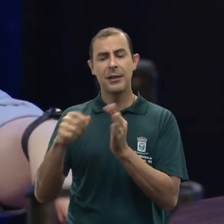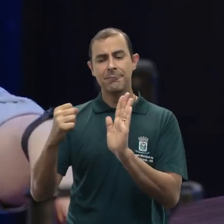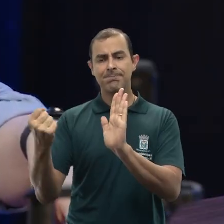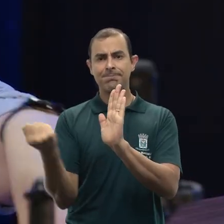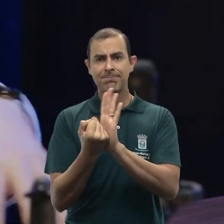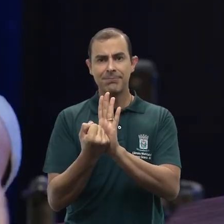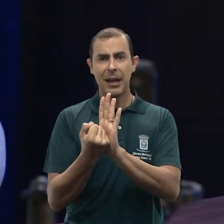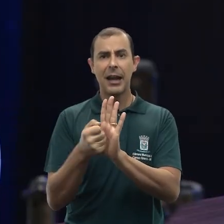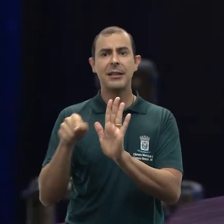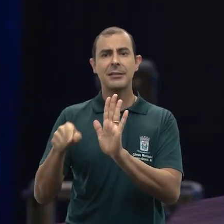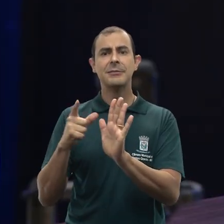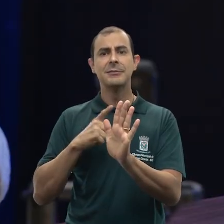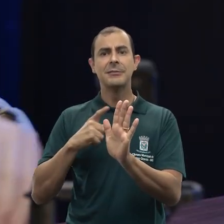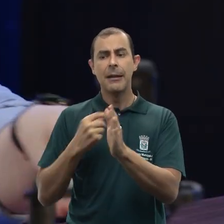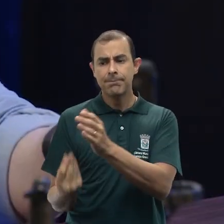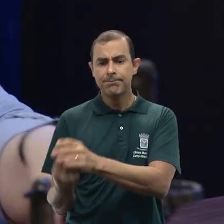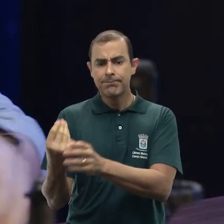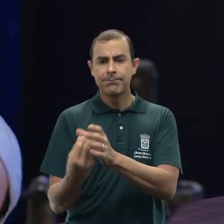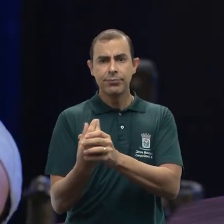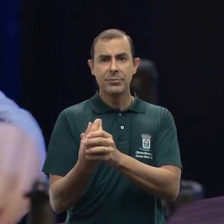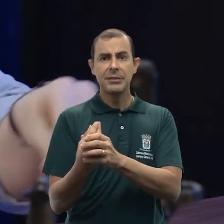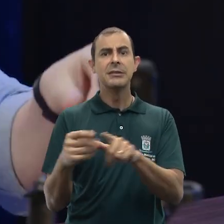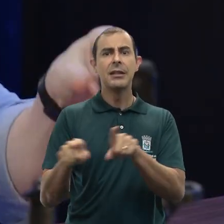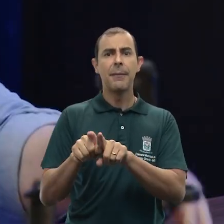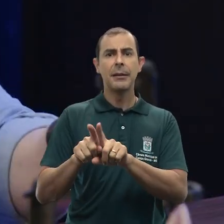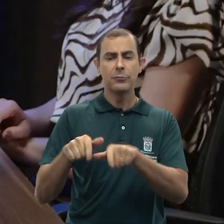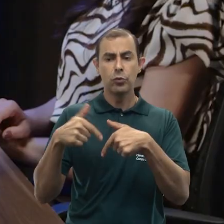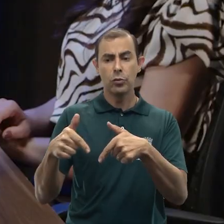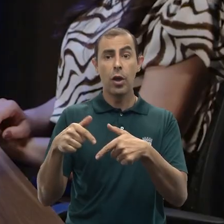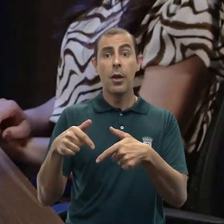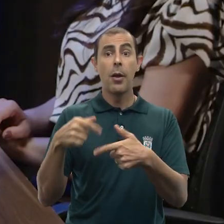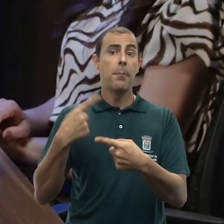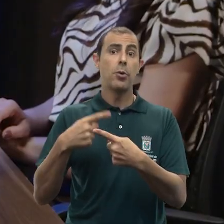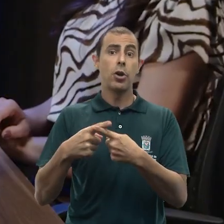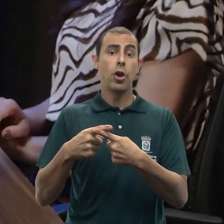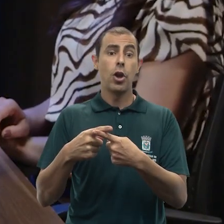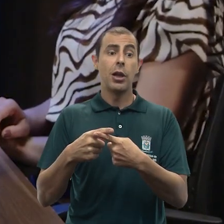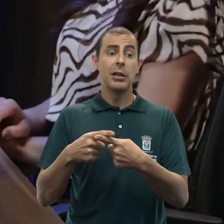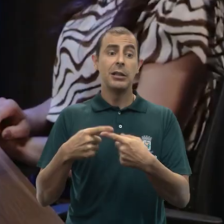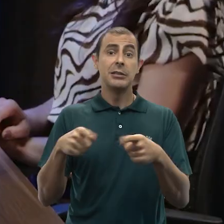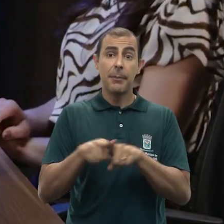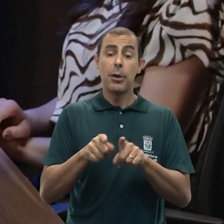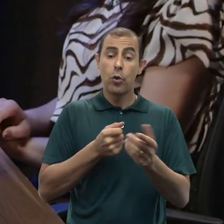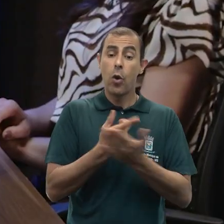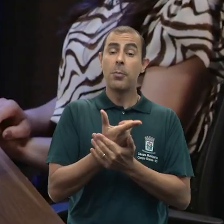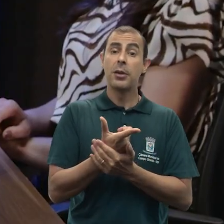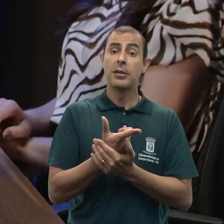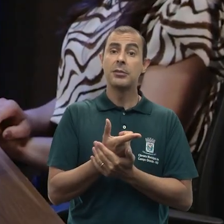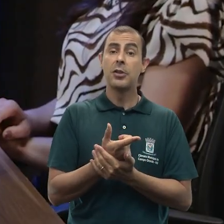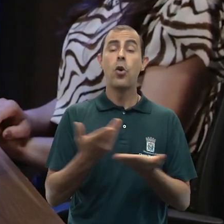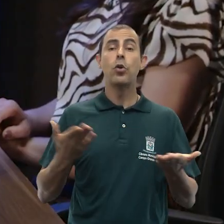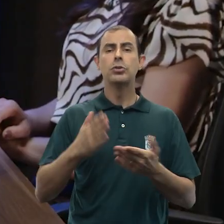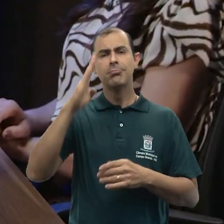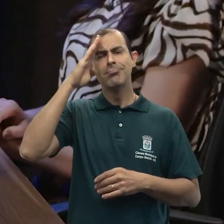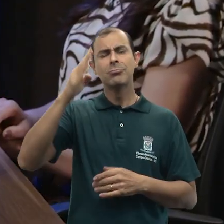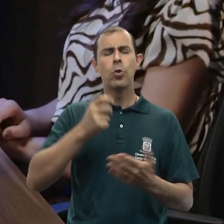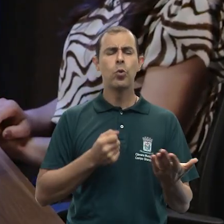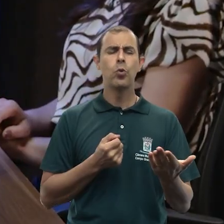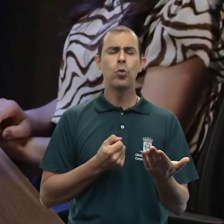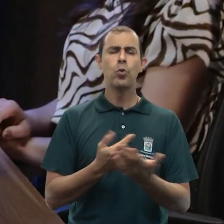sua certificação e produzir e ter o comprador. Quem é o principal comprador hoje